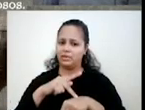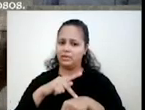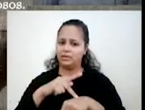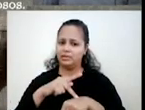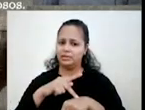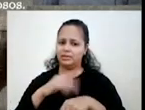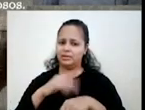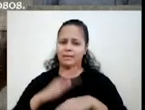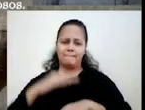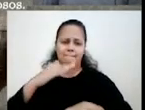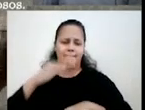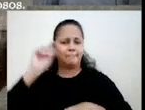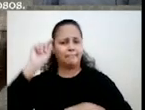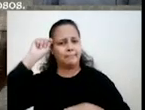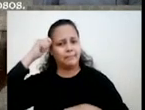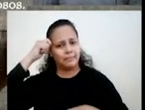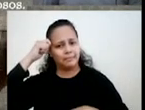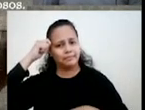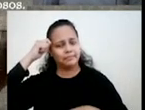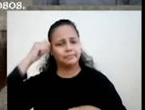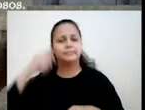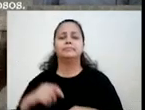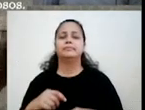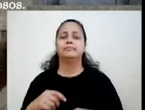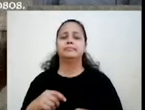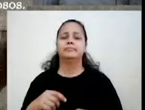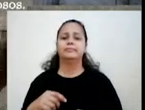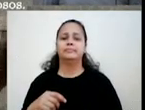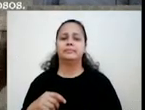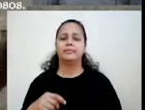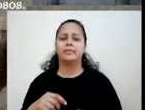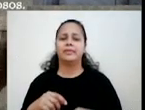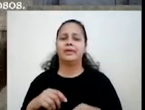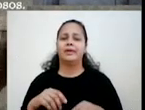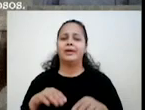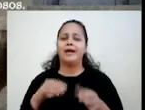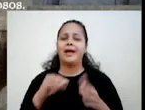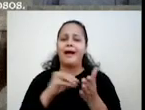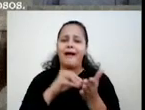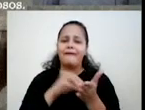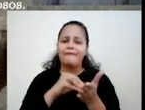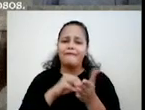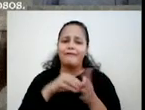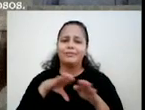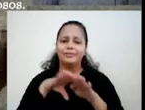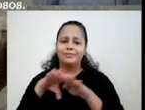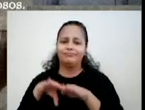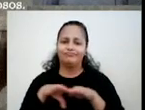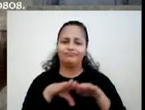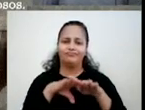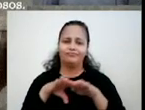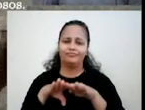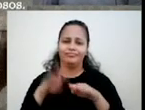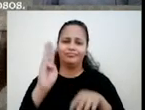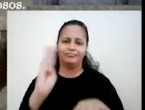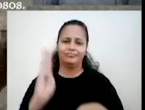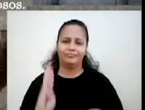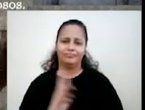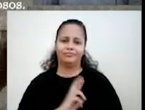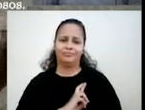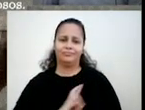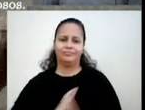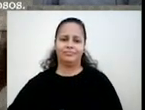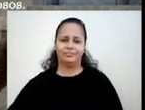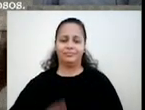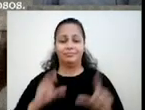de afrodescendentes, eles eram especialmente atingidos pela desigualdade do Brasil republicano. Vejam a imagem